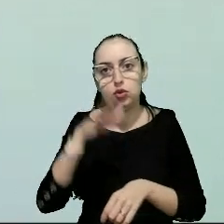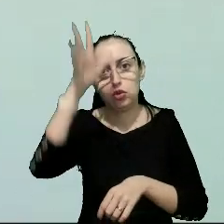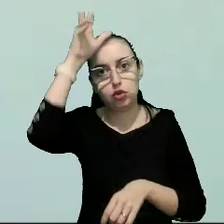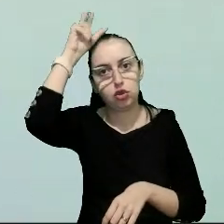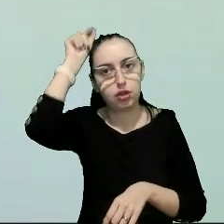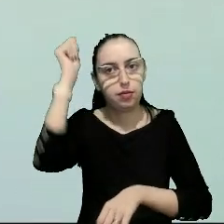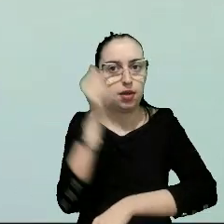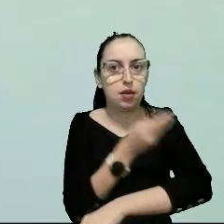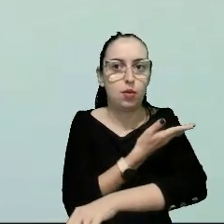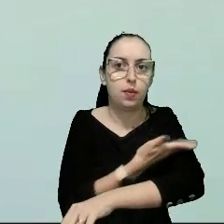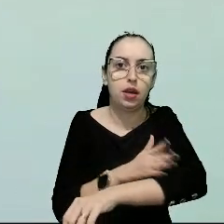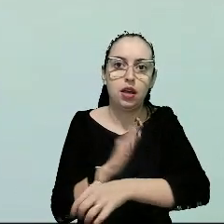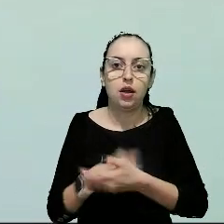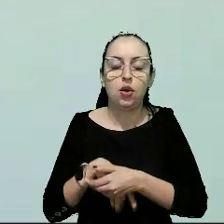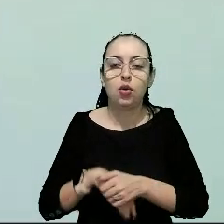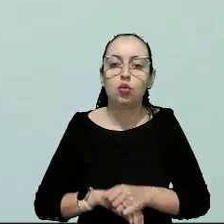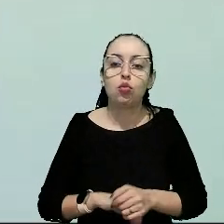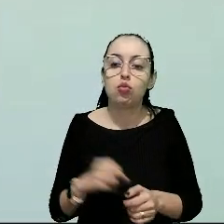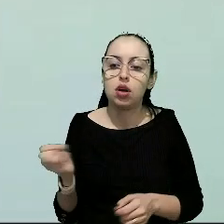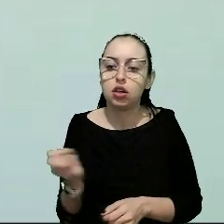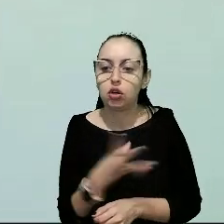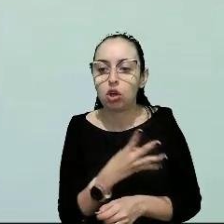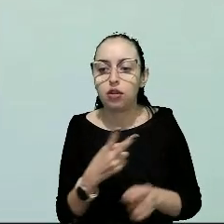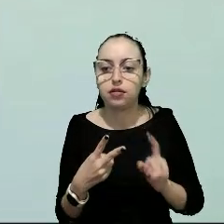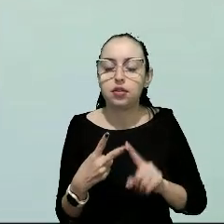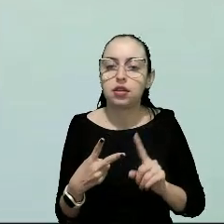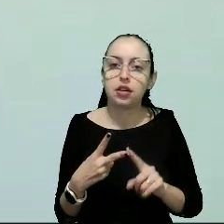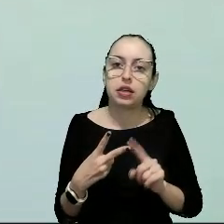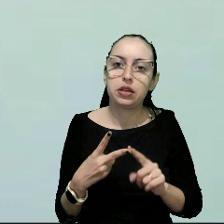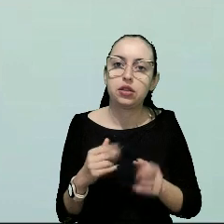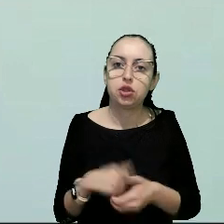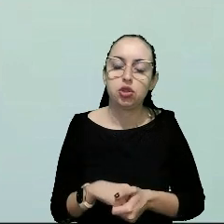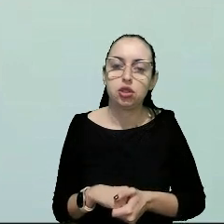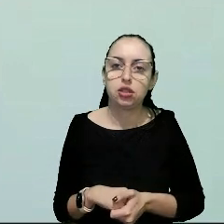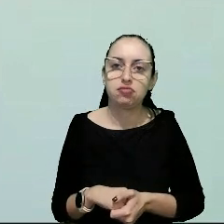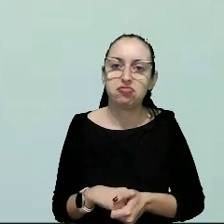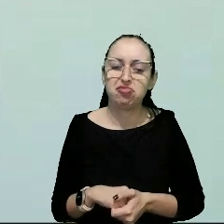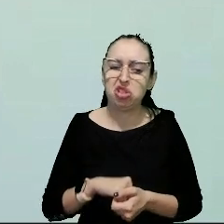grisalho. E a outra, que é uma novidade bastante